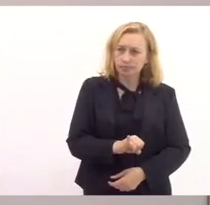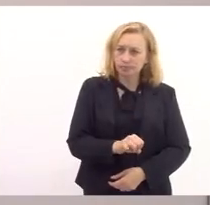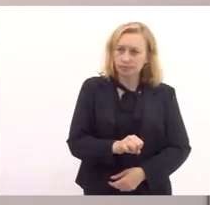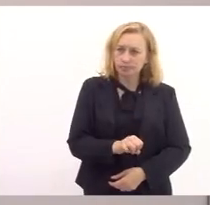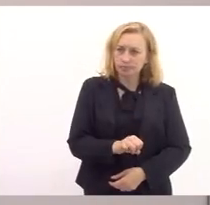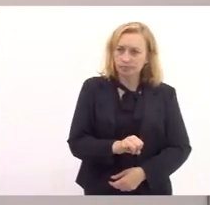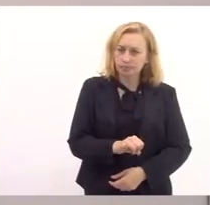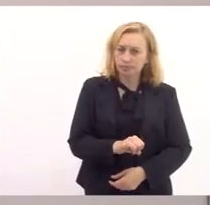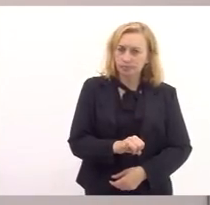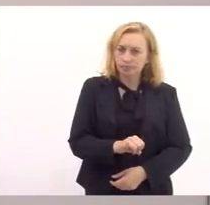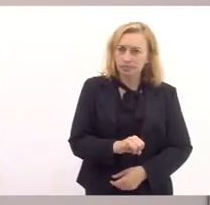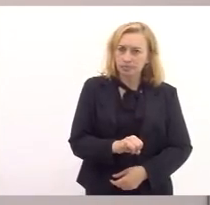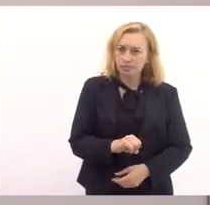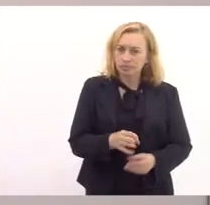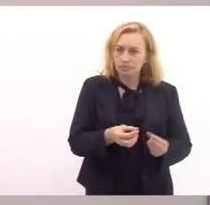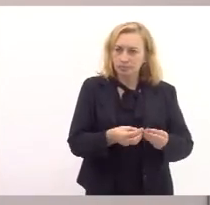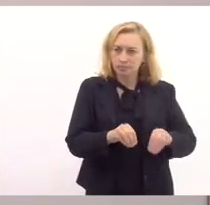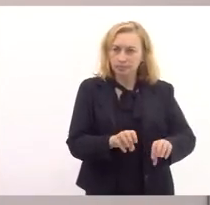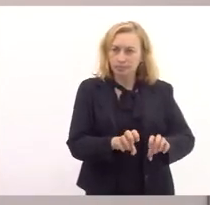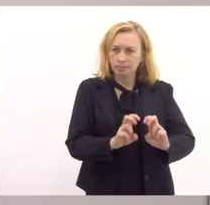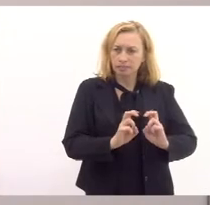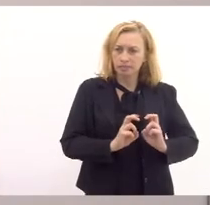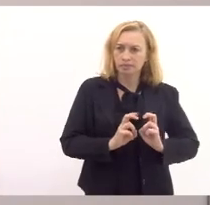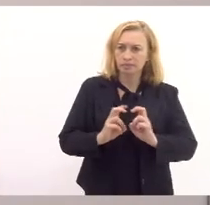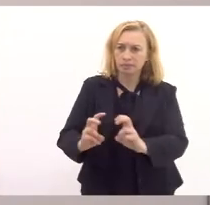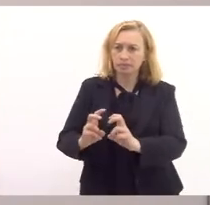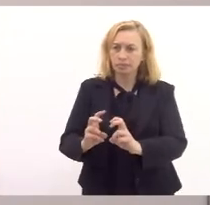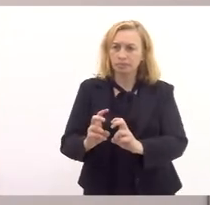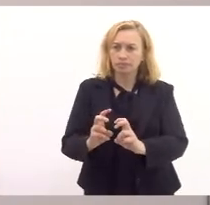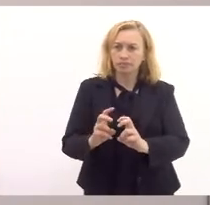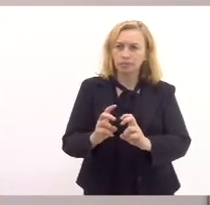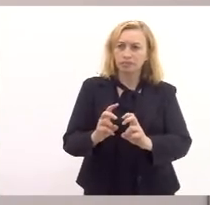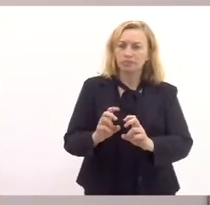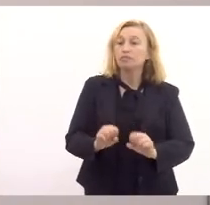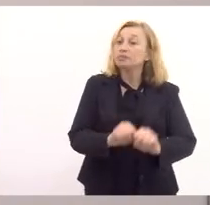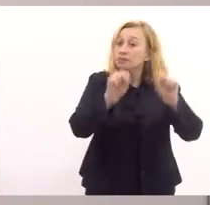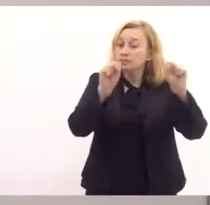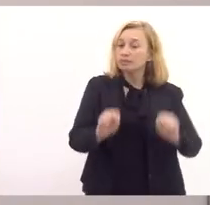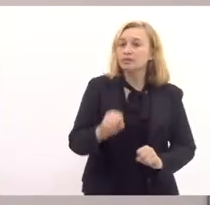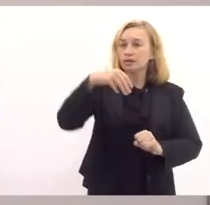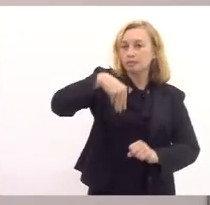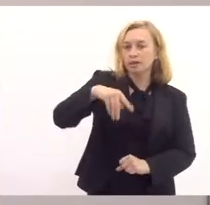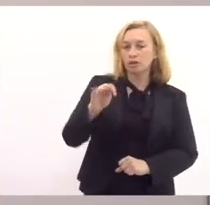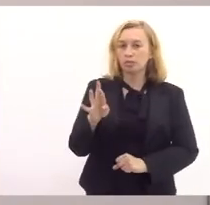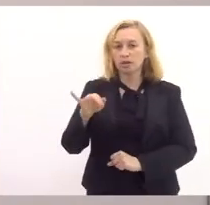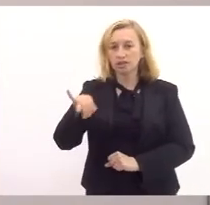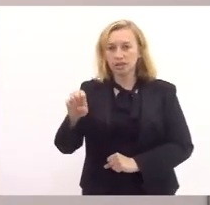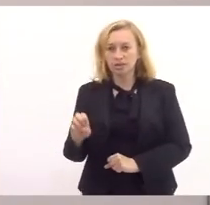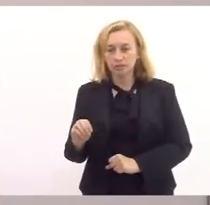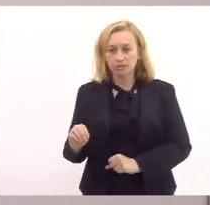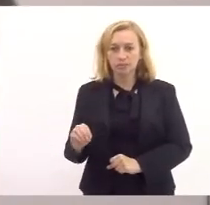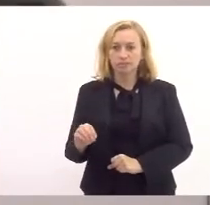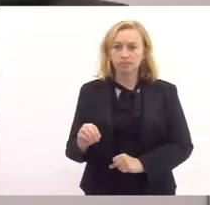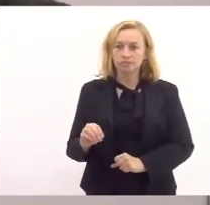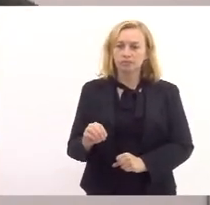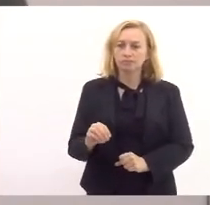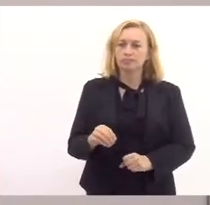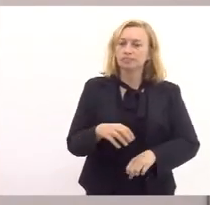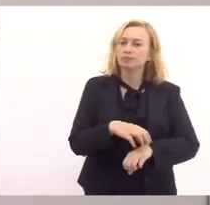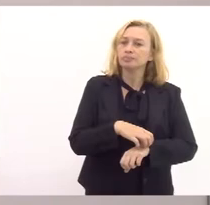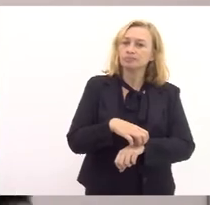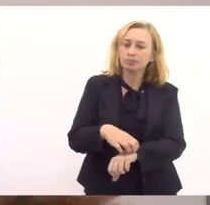trens, o sistema metropolitano de transporte está comprometido de uma